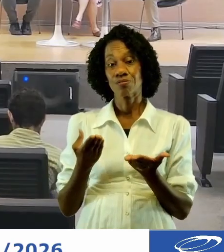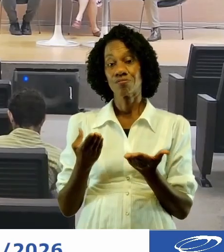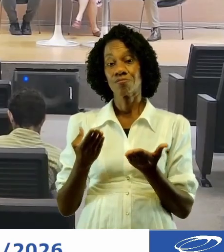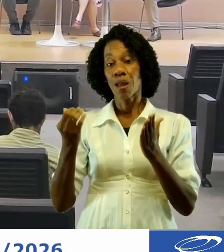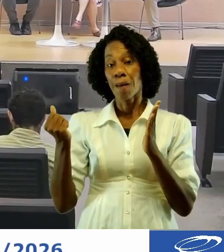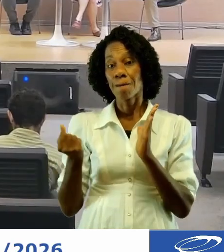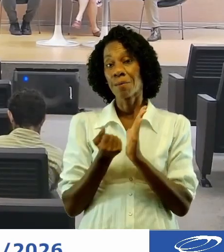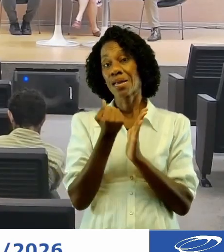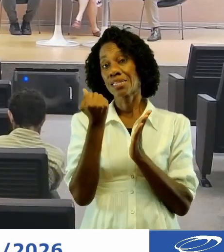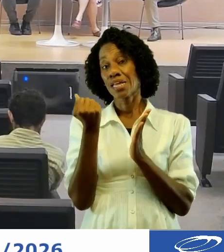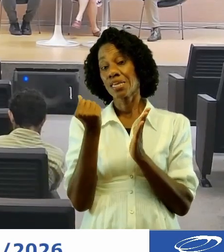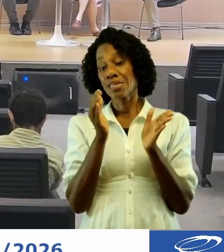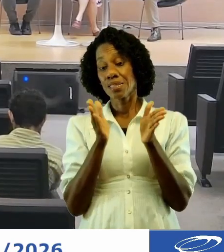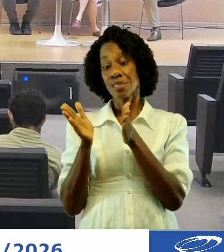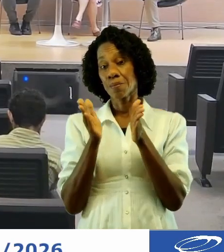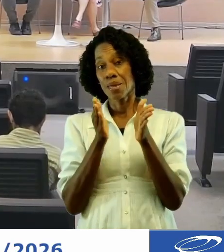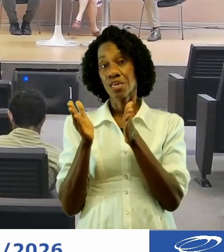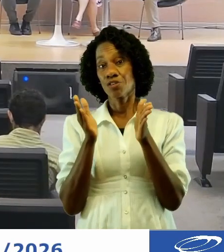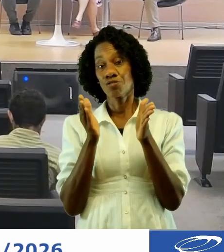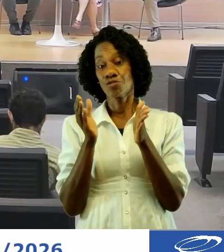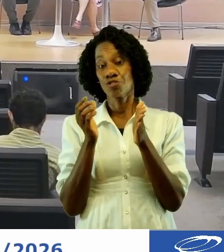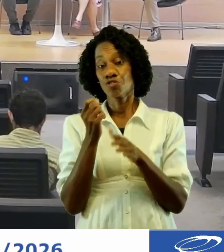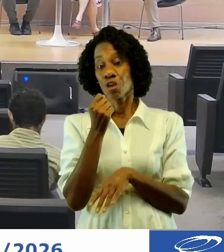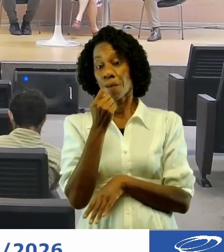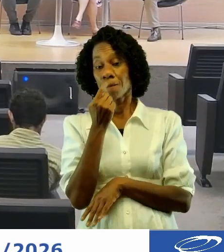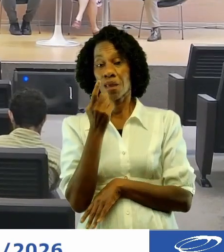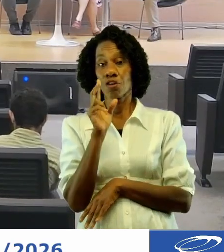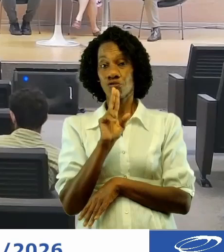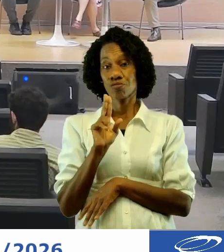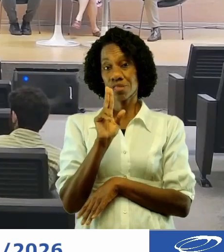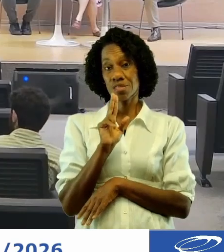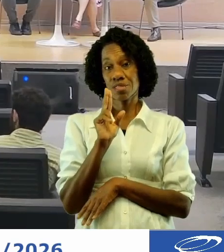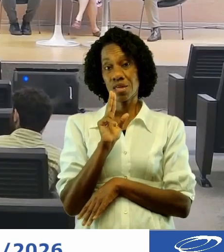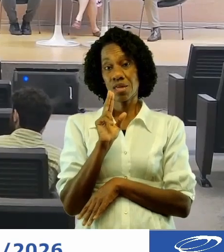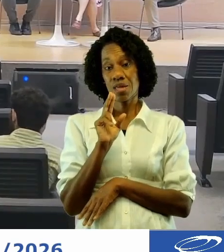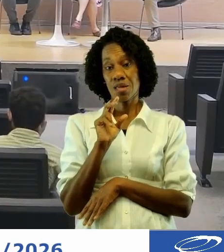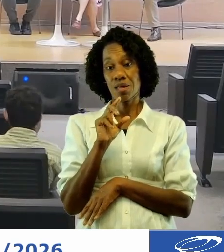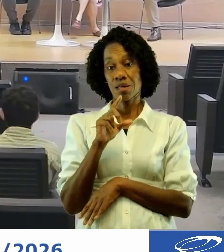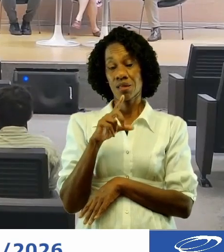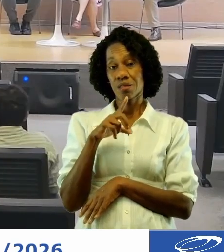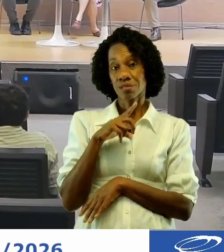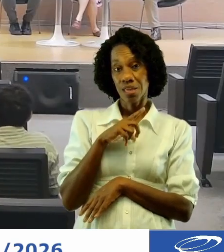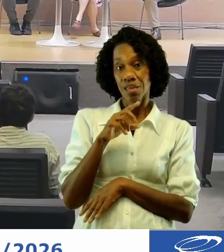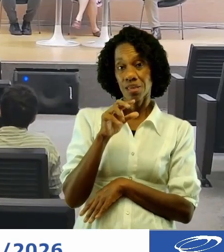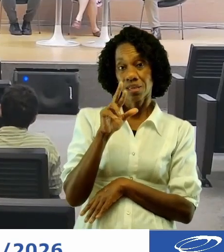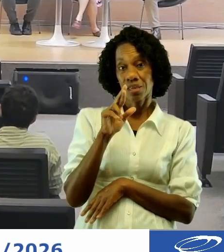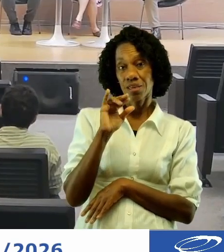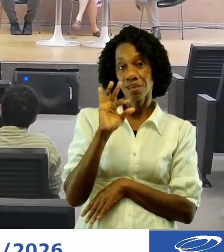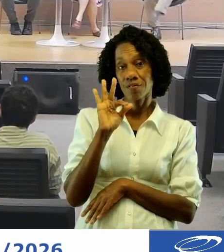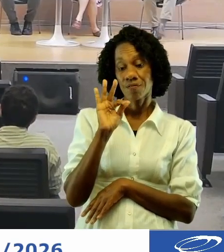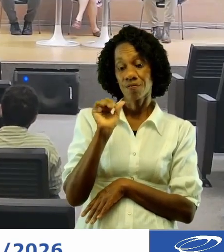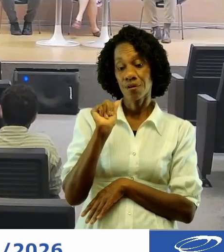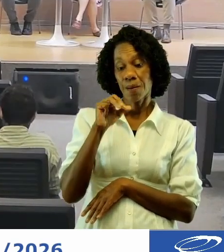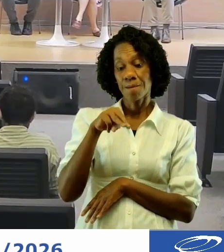questão do tempo para a troca para via oral, acho que você tem rifampicina, não tem esse problema, mas eu sou opinião em relação a isso. E